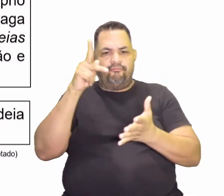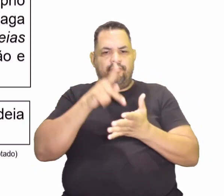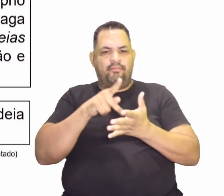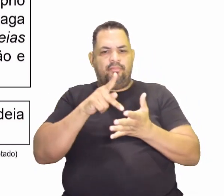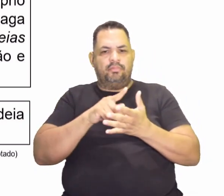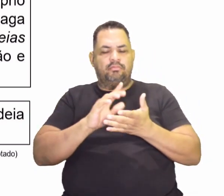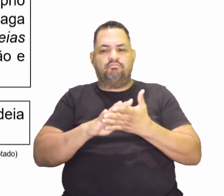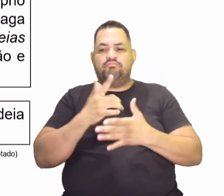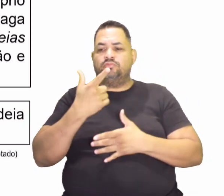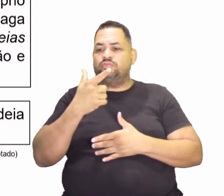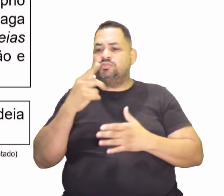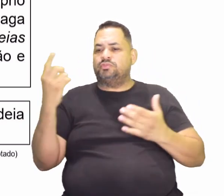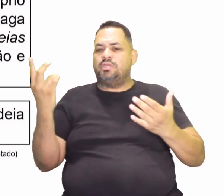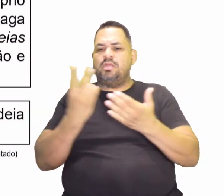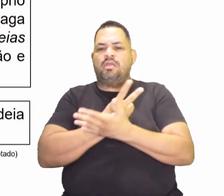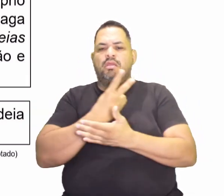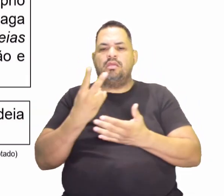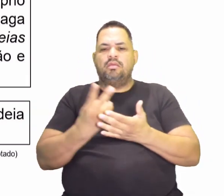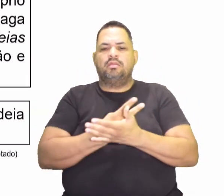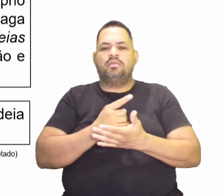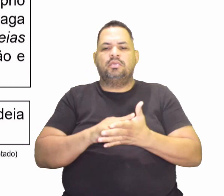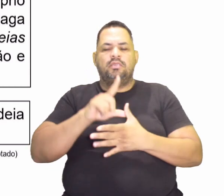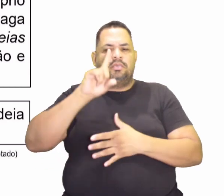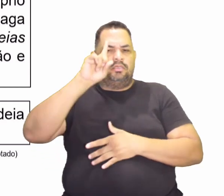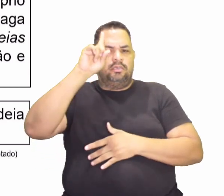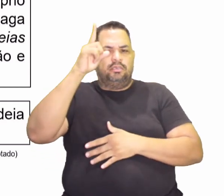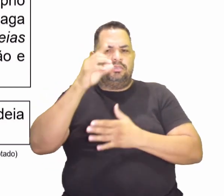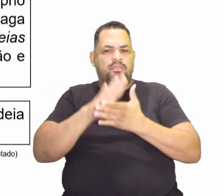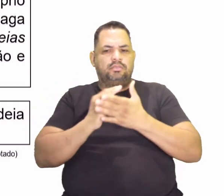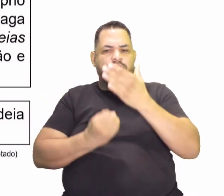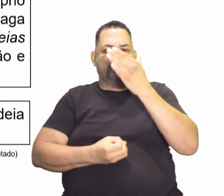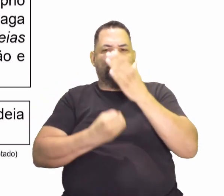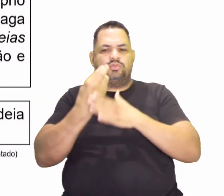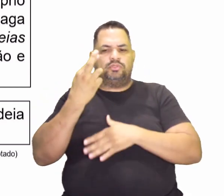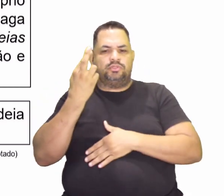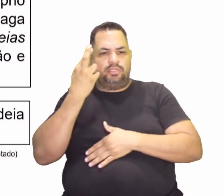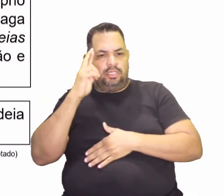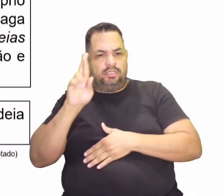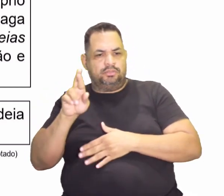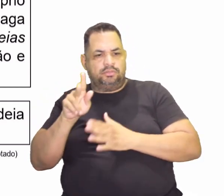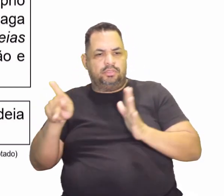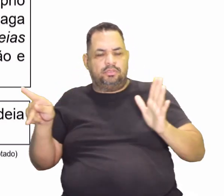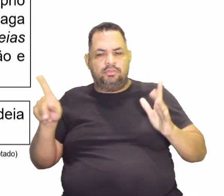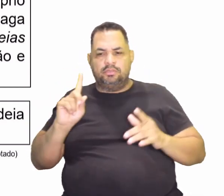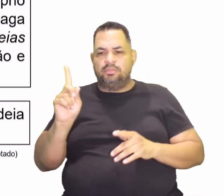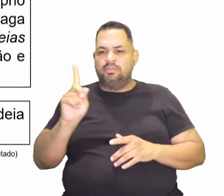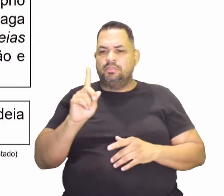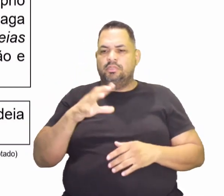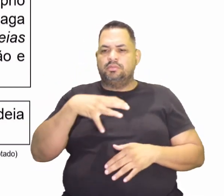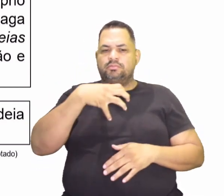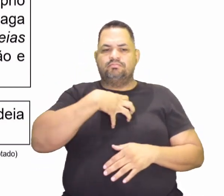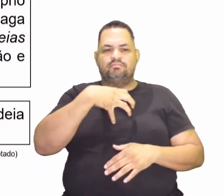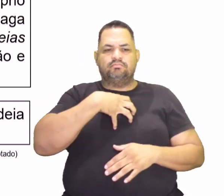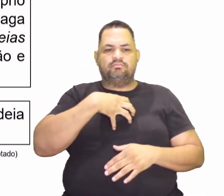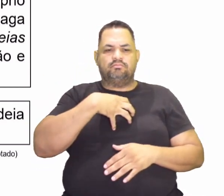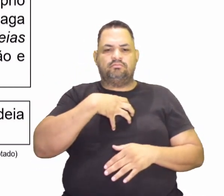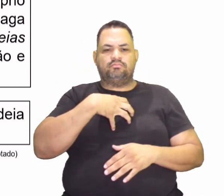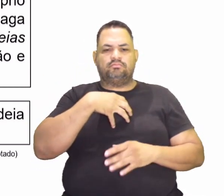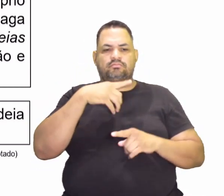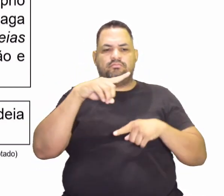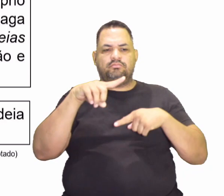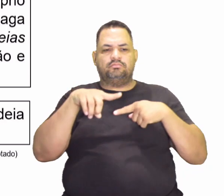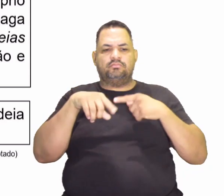não sujeitas a erro, ideias que viriam da razão e não dos sentidos. A primeira ideia examinada por Descartes, depois do